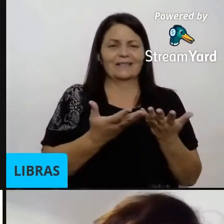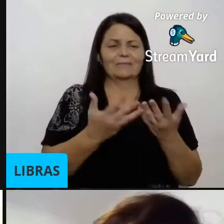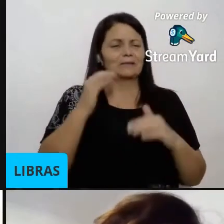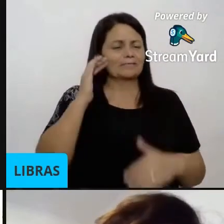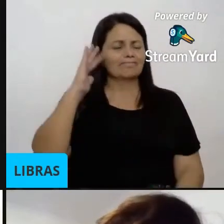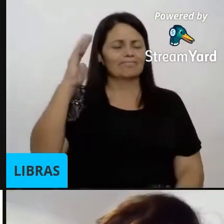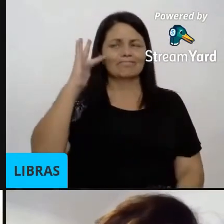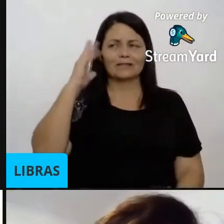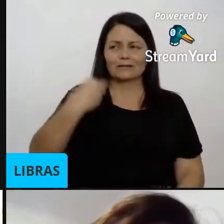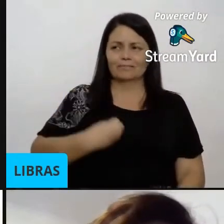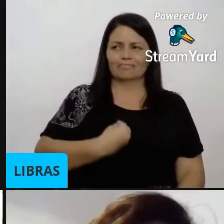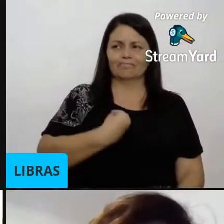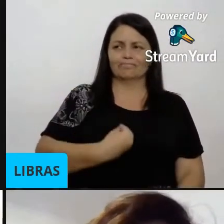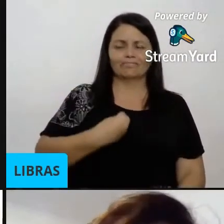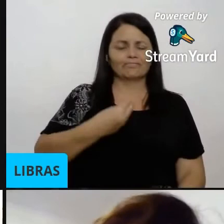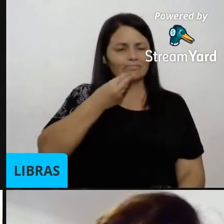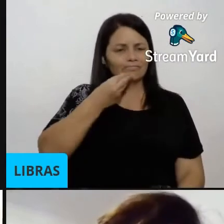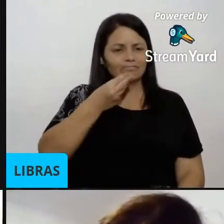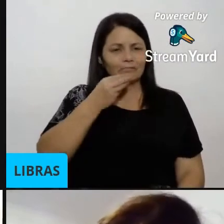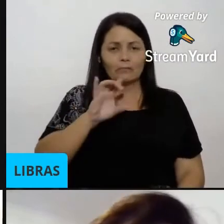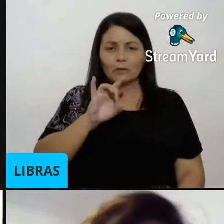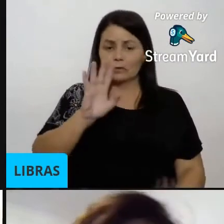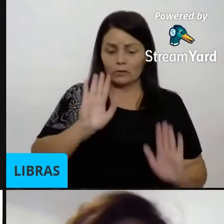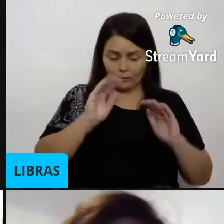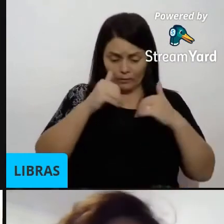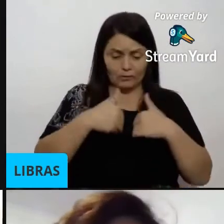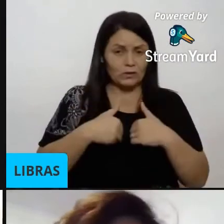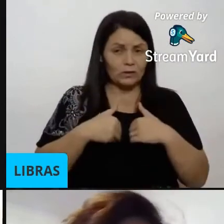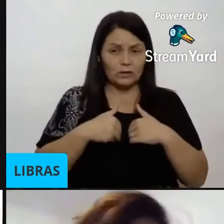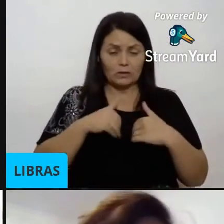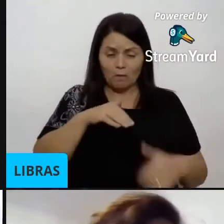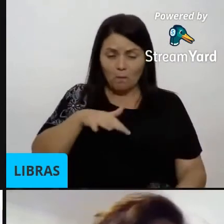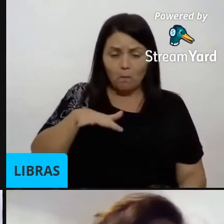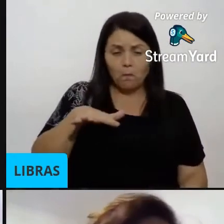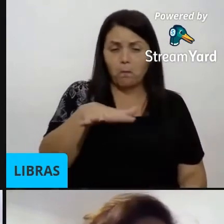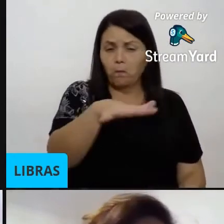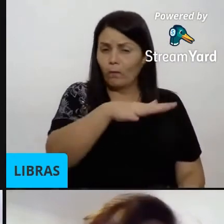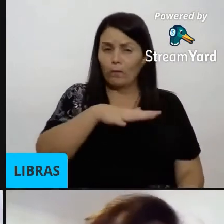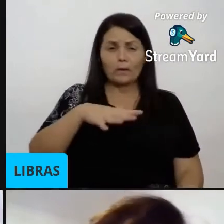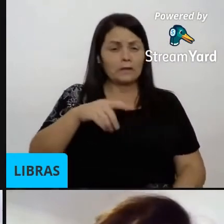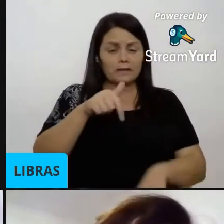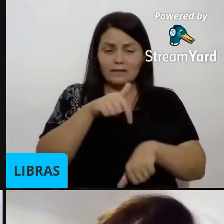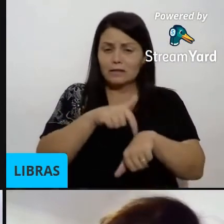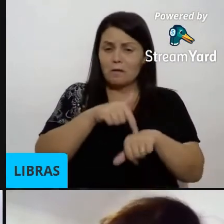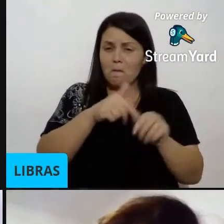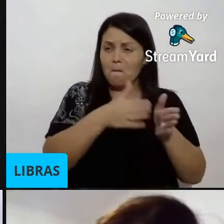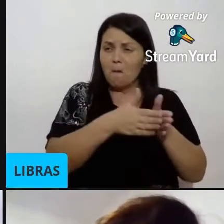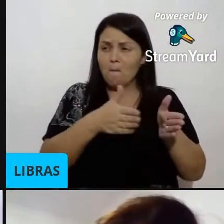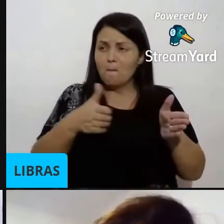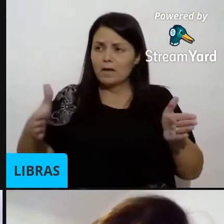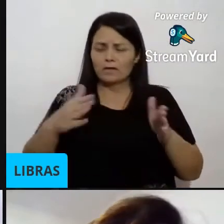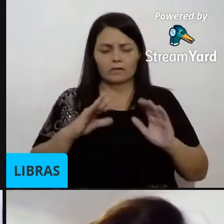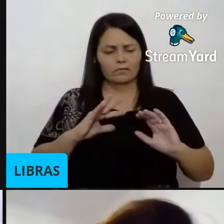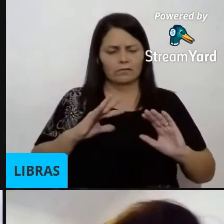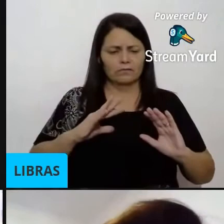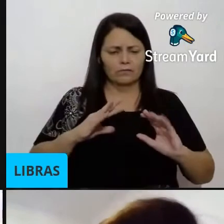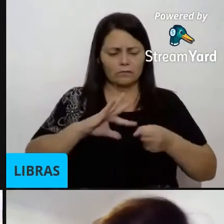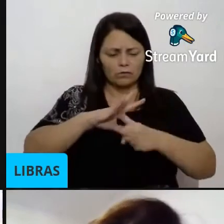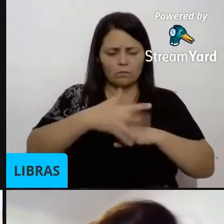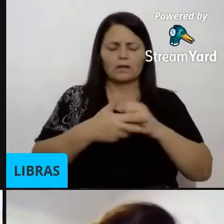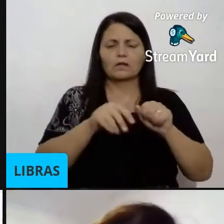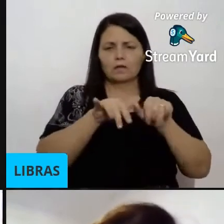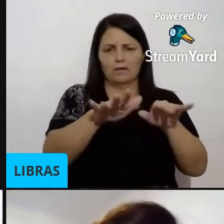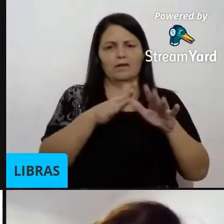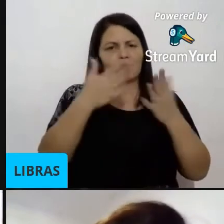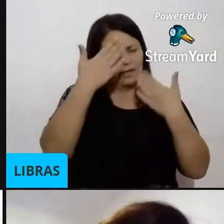de vida, que não foi só do autismo, né? Eu fiz uma reflexão desse momento de pandemia. Então, nosso